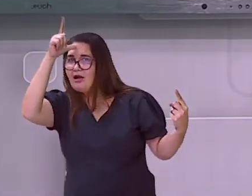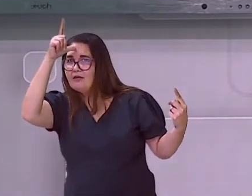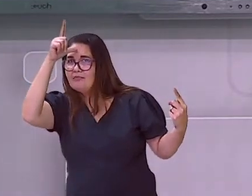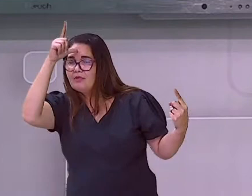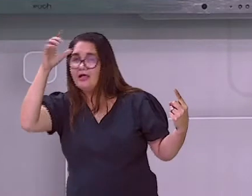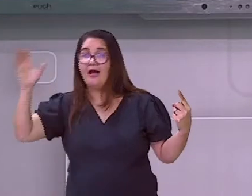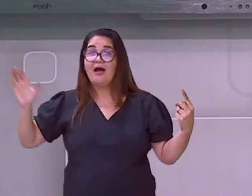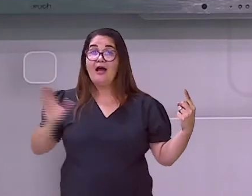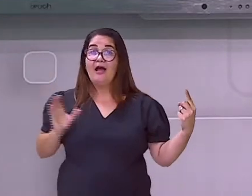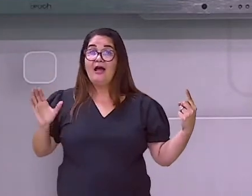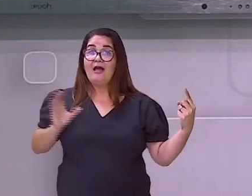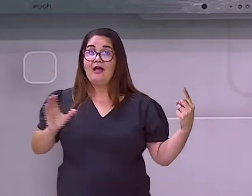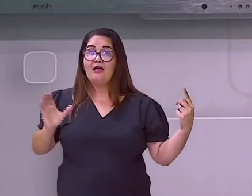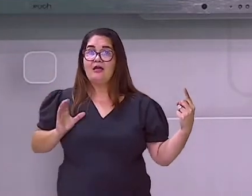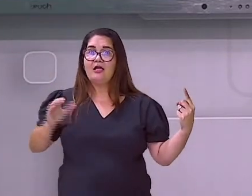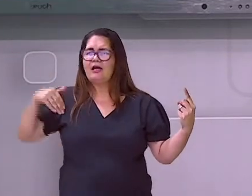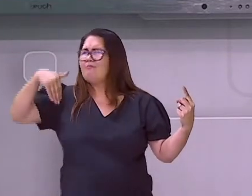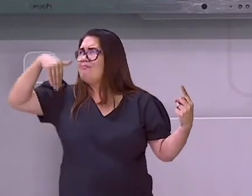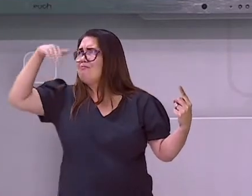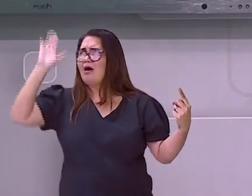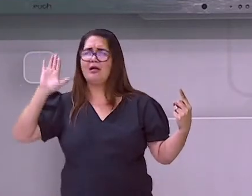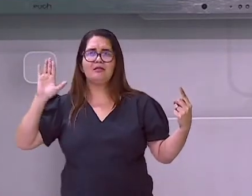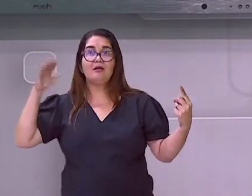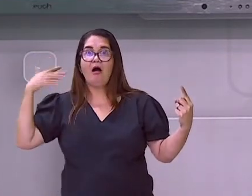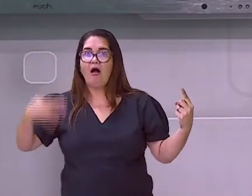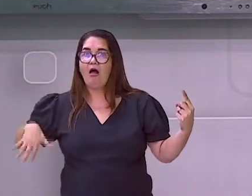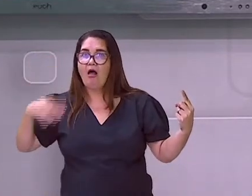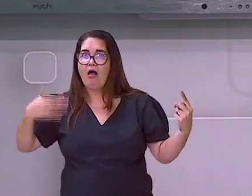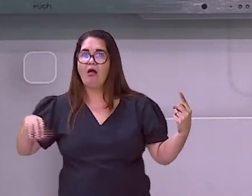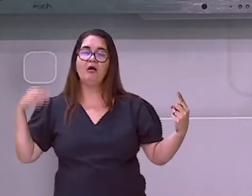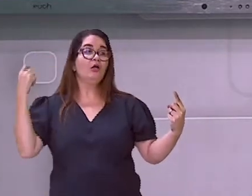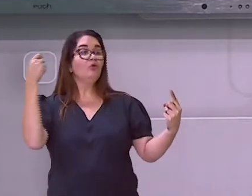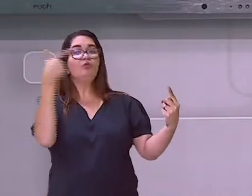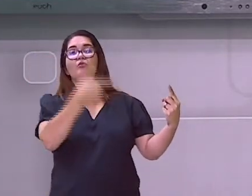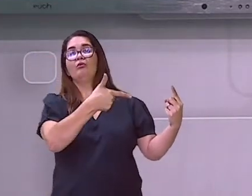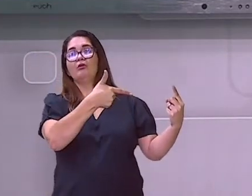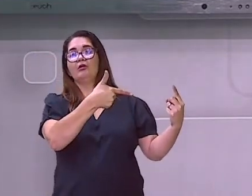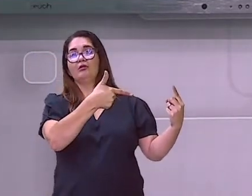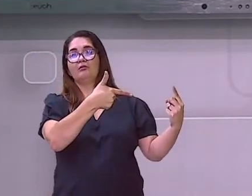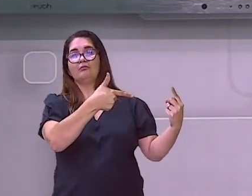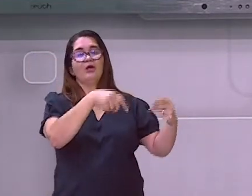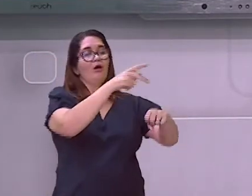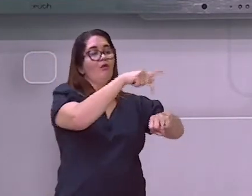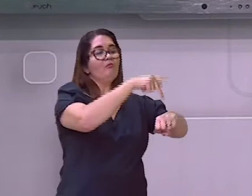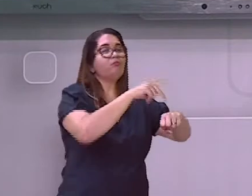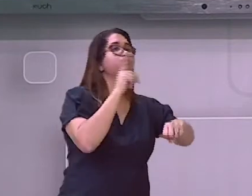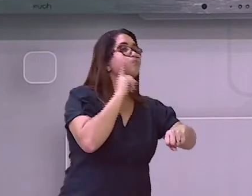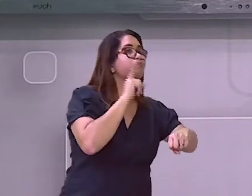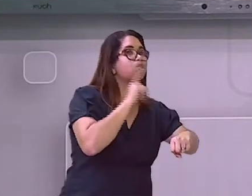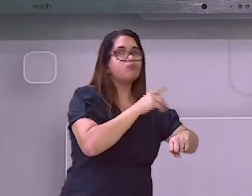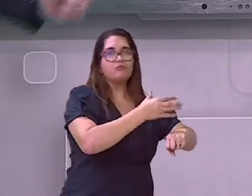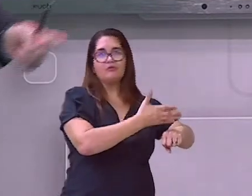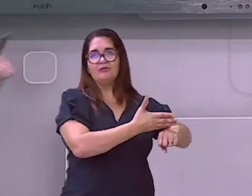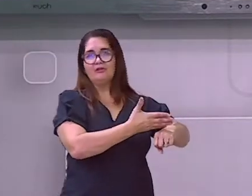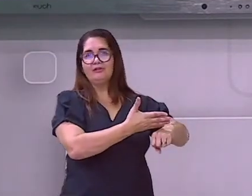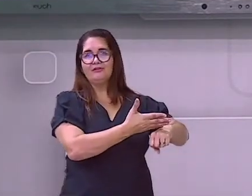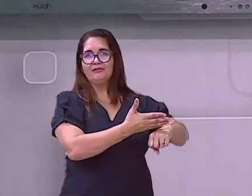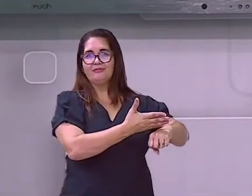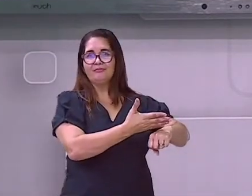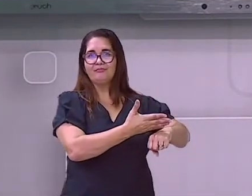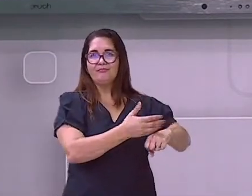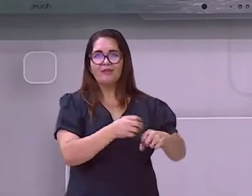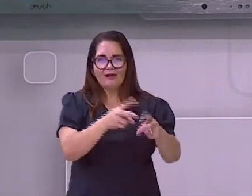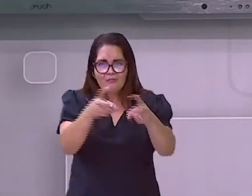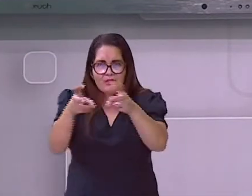poder entender essa relação de força que existe dentro do cenário